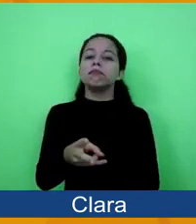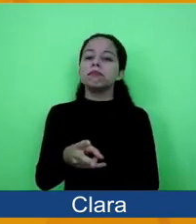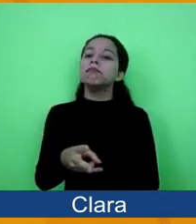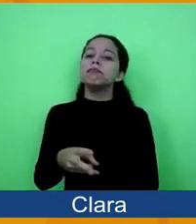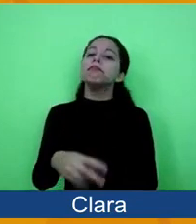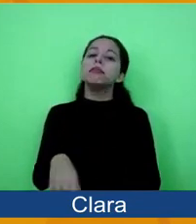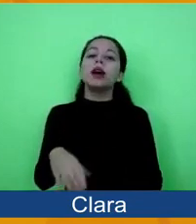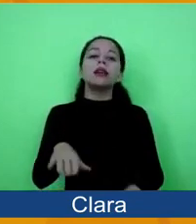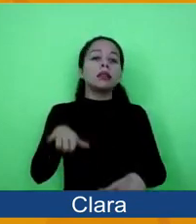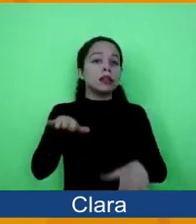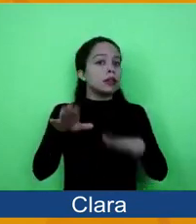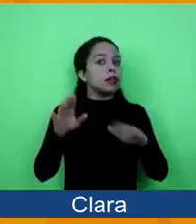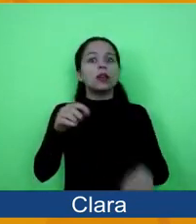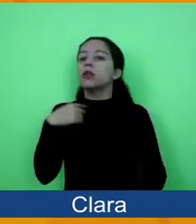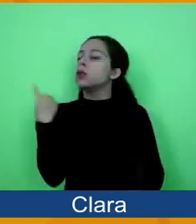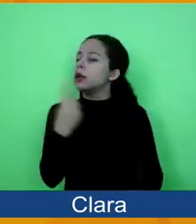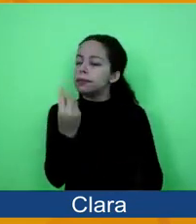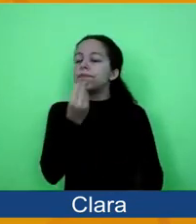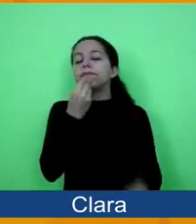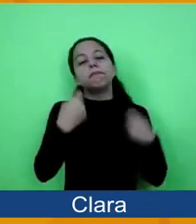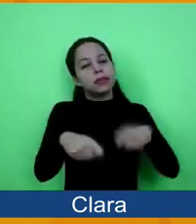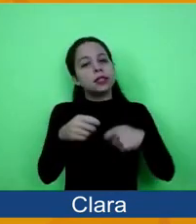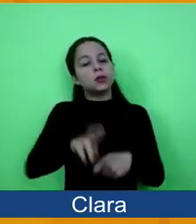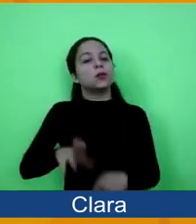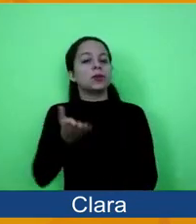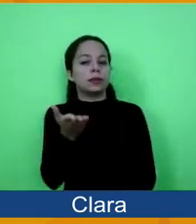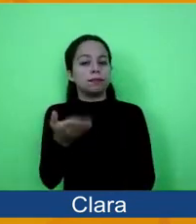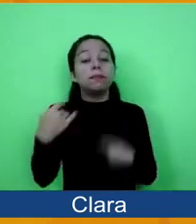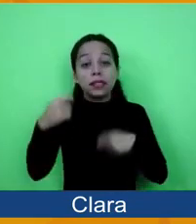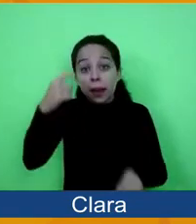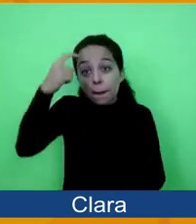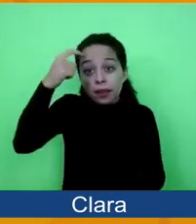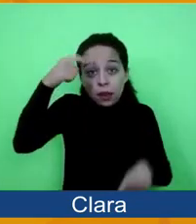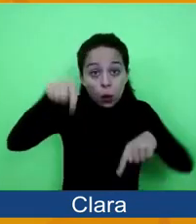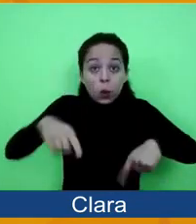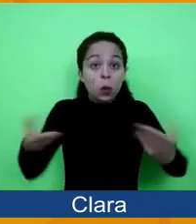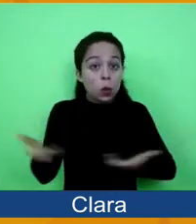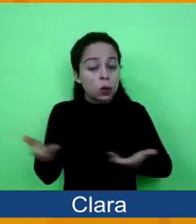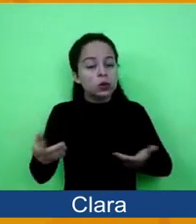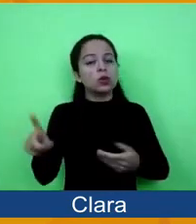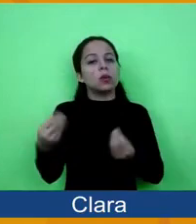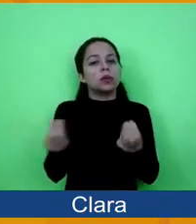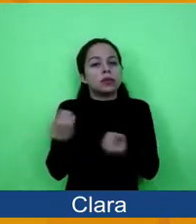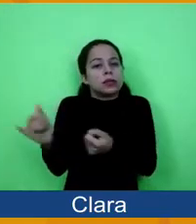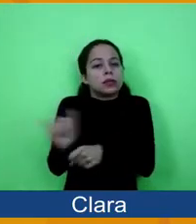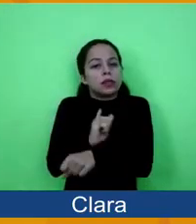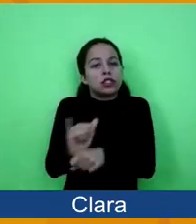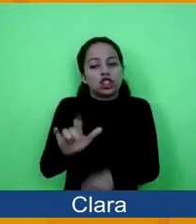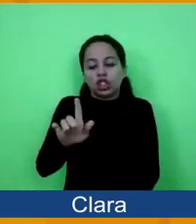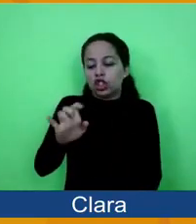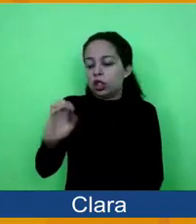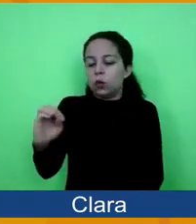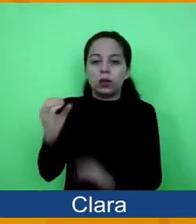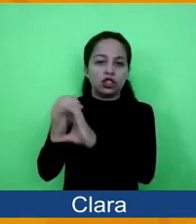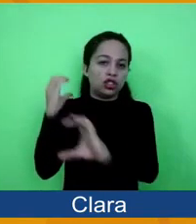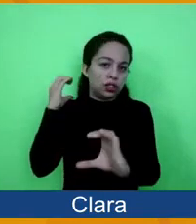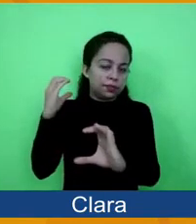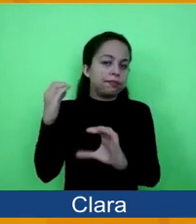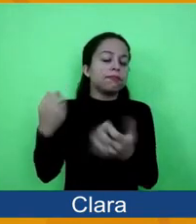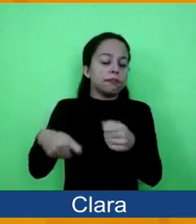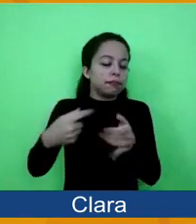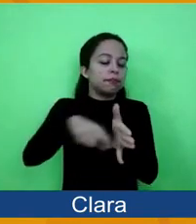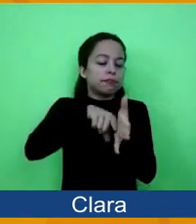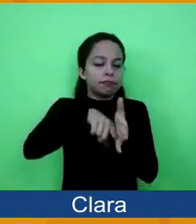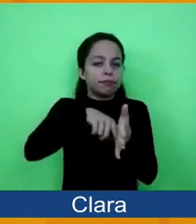outra saída. Temos que pensar já em medidas de geoengenharia e fazer os estudos necessários para que elas sejam